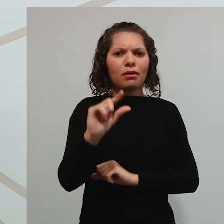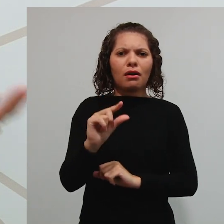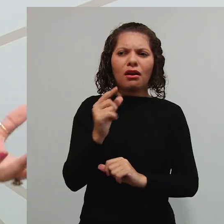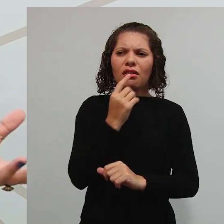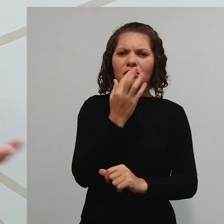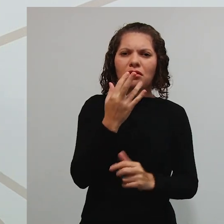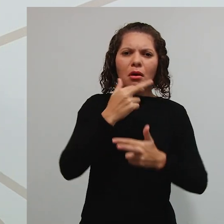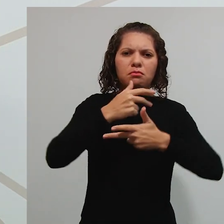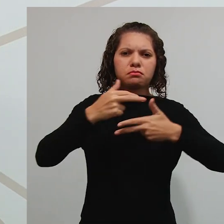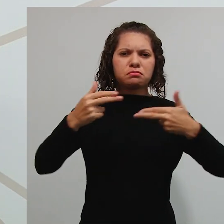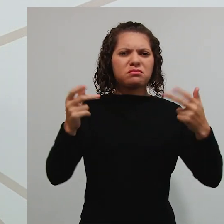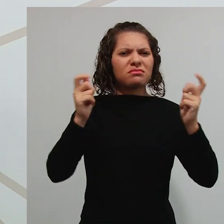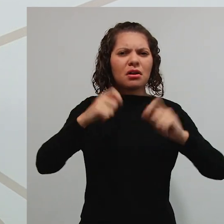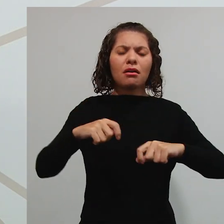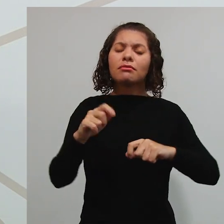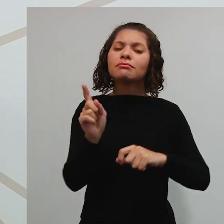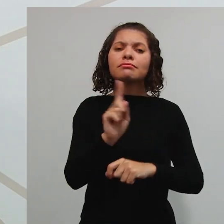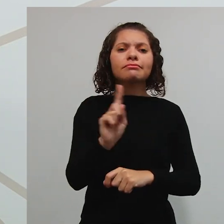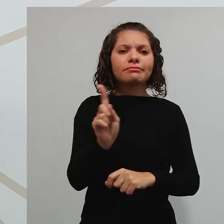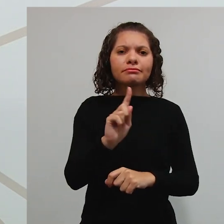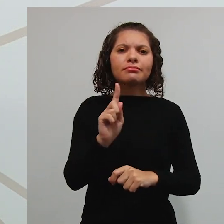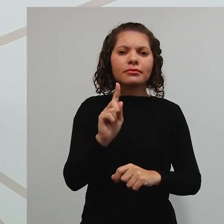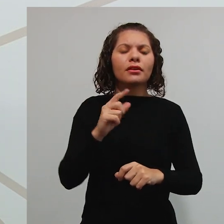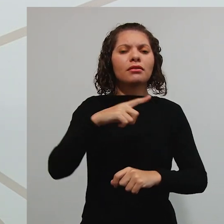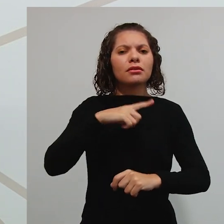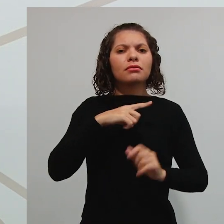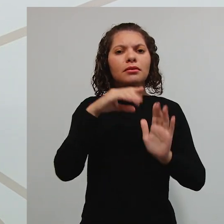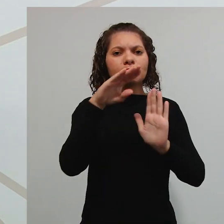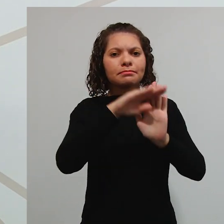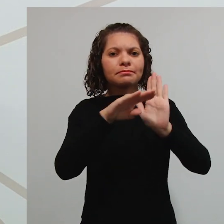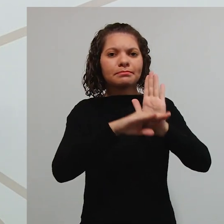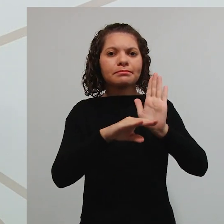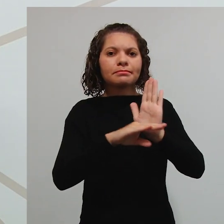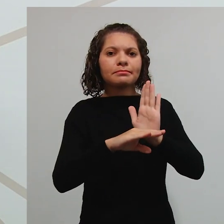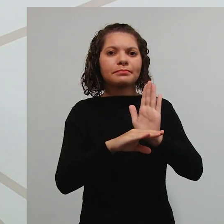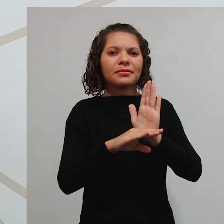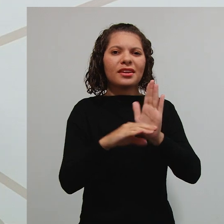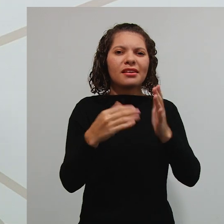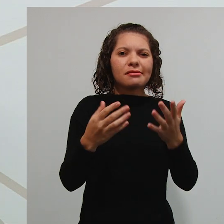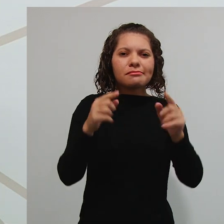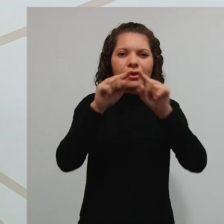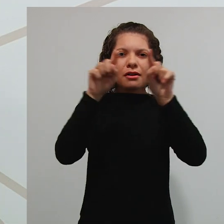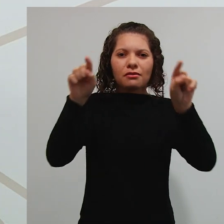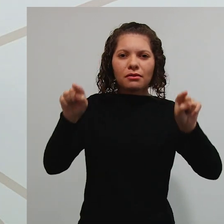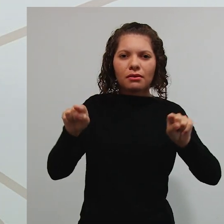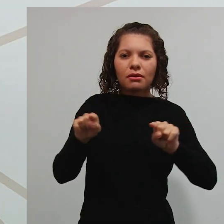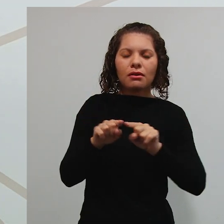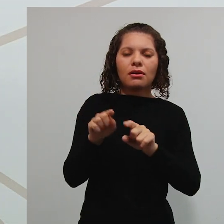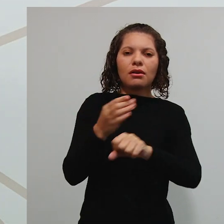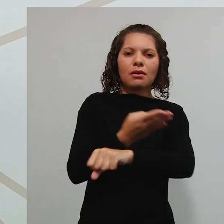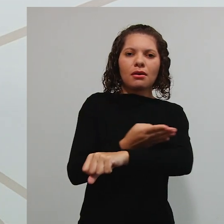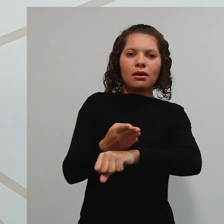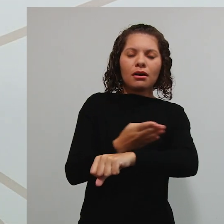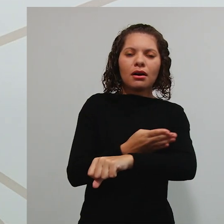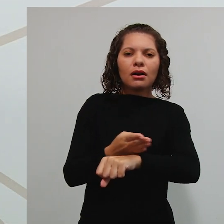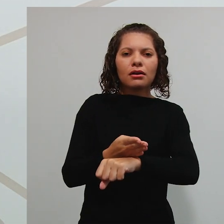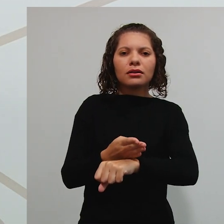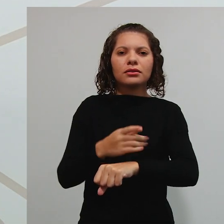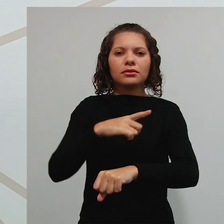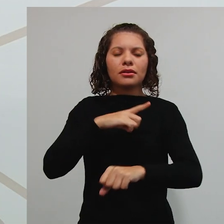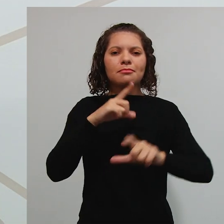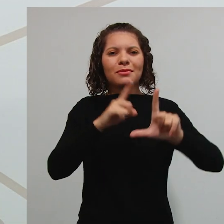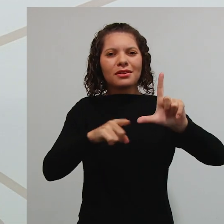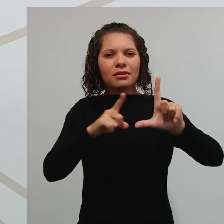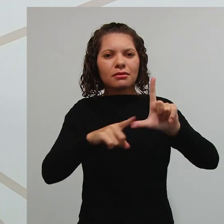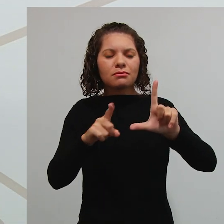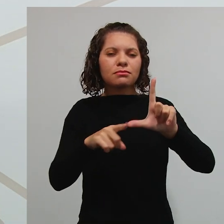pequena, colorido. Essas definições, a folha branca com texto com